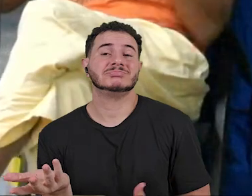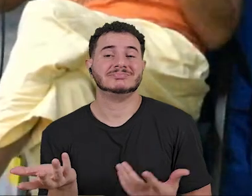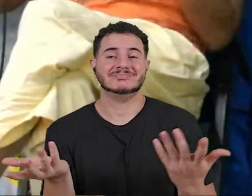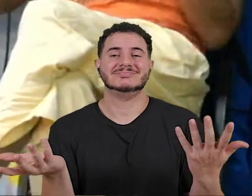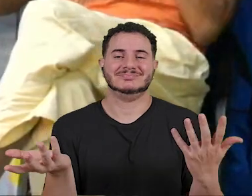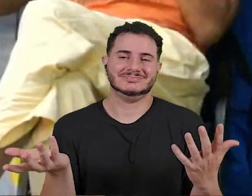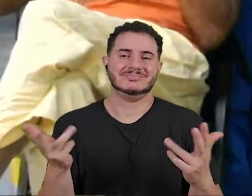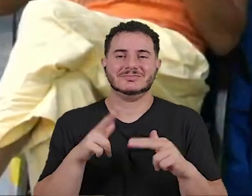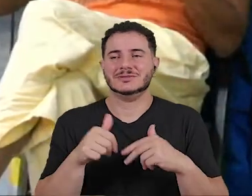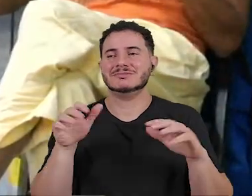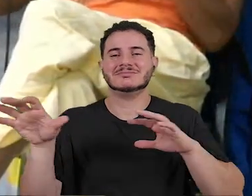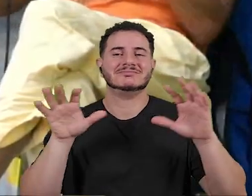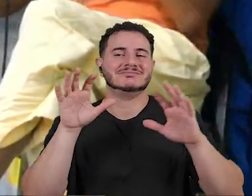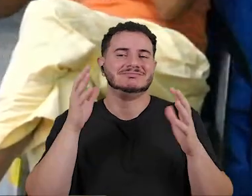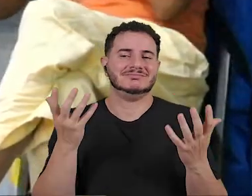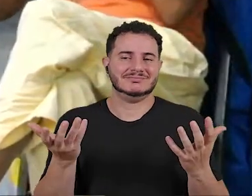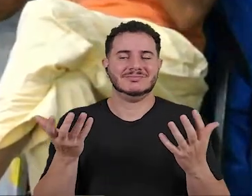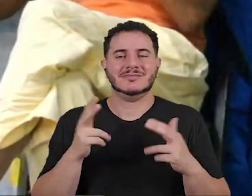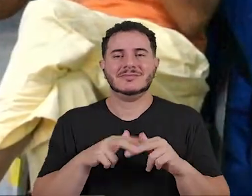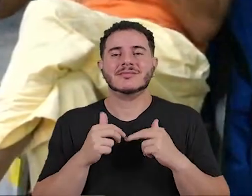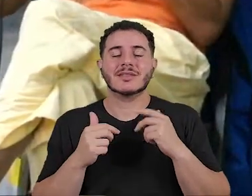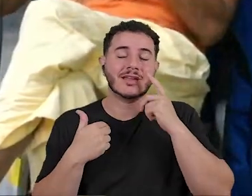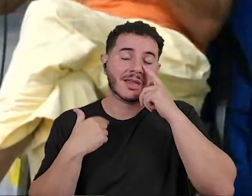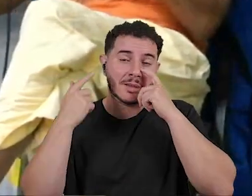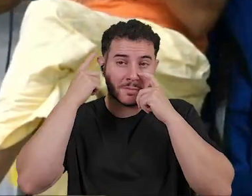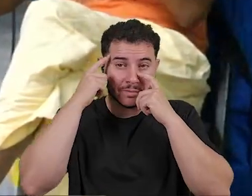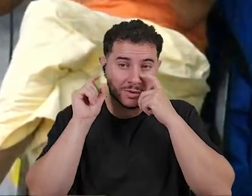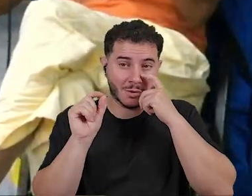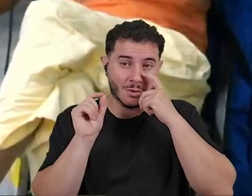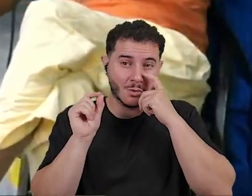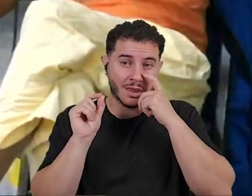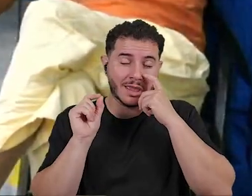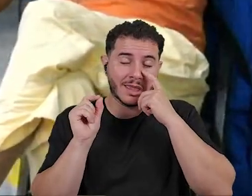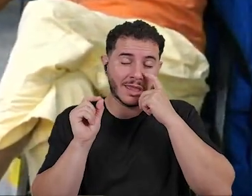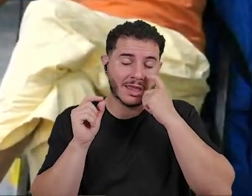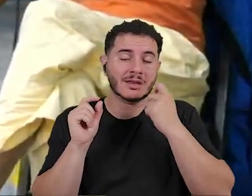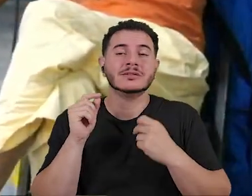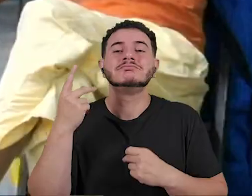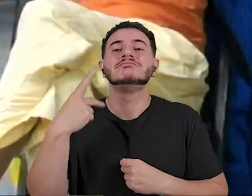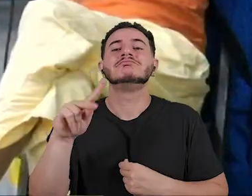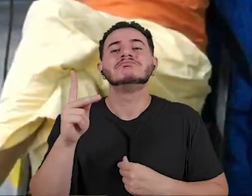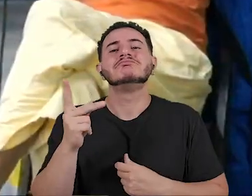querido historiador, comentar sobre isso, que tem essa